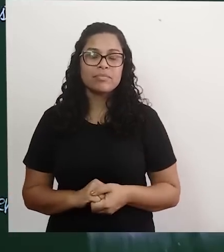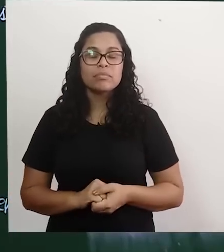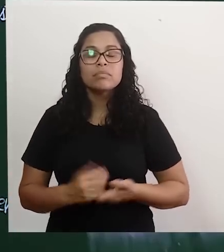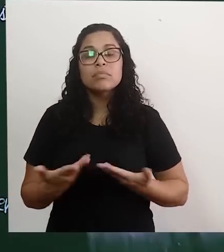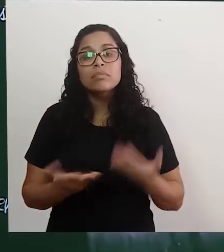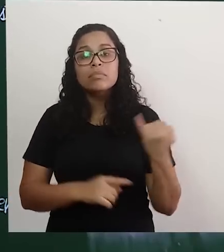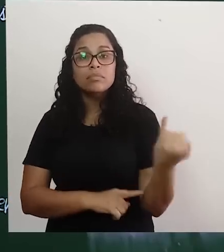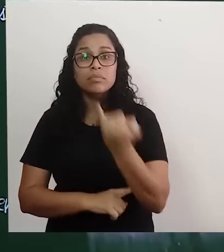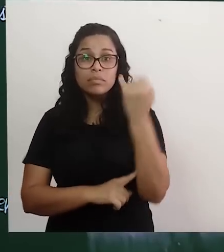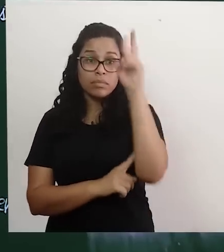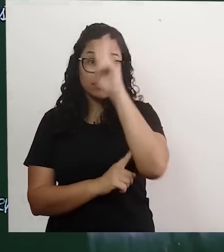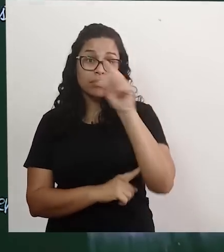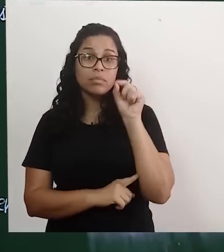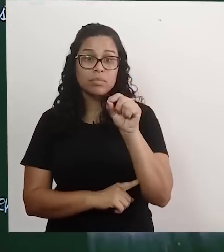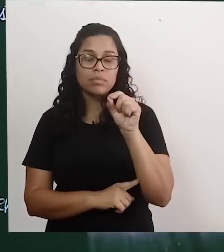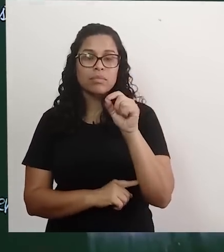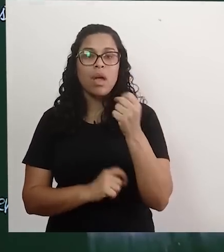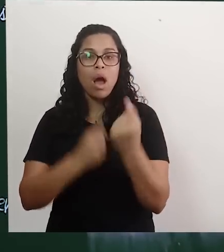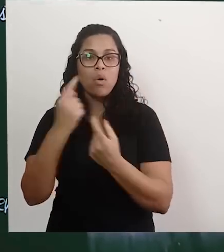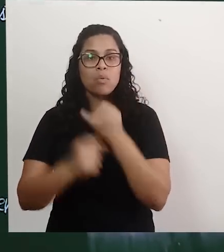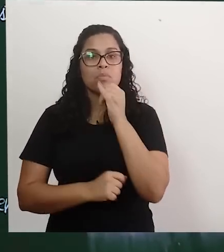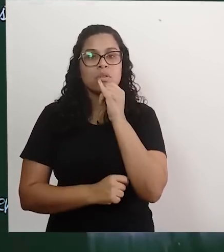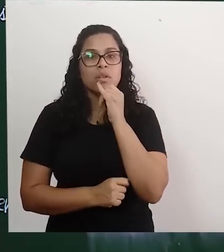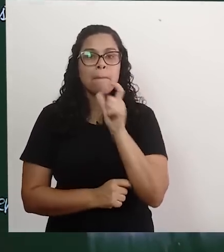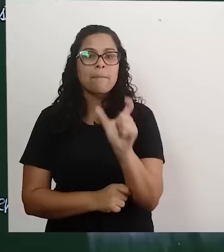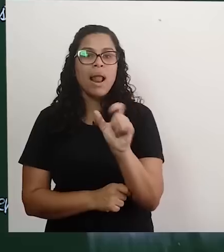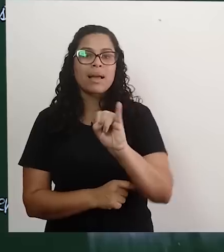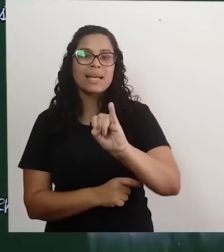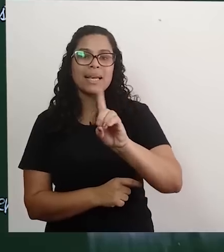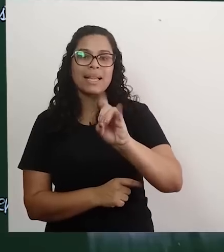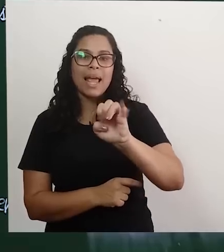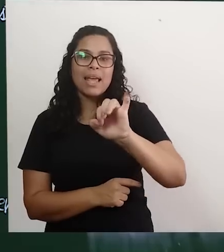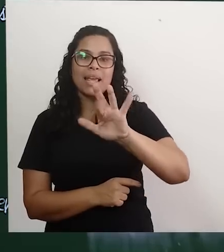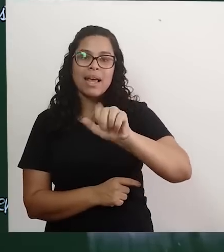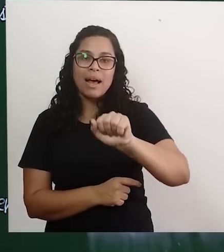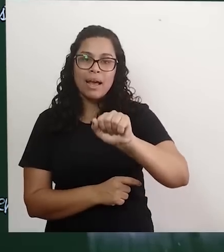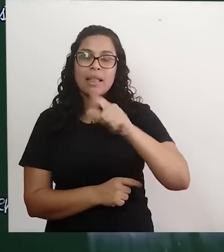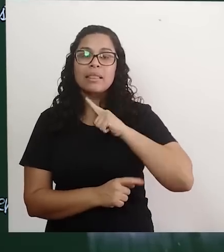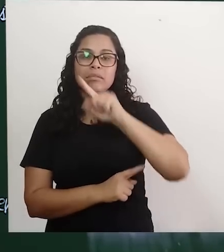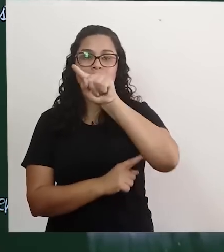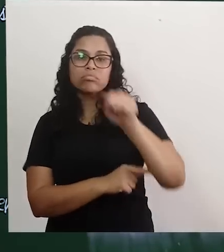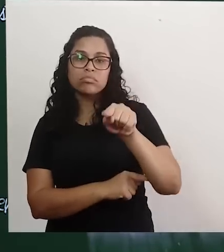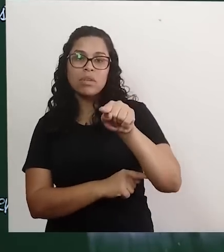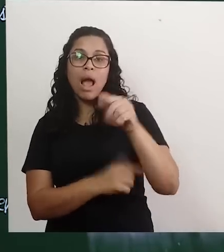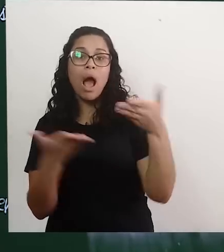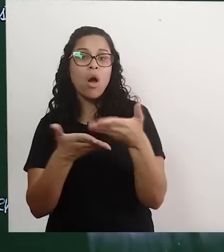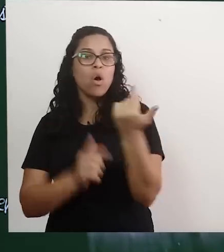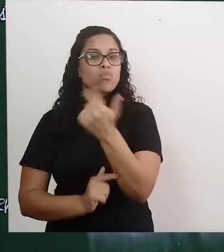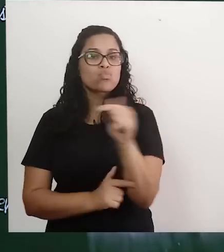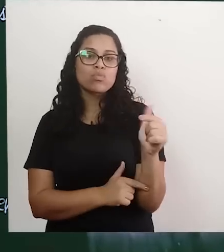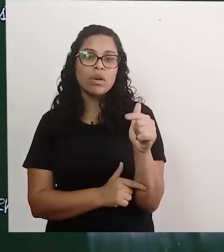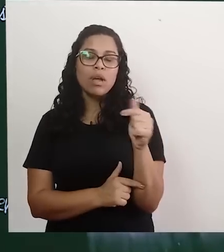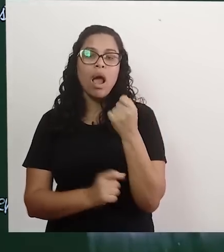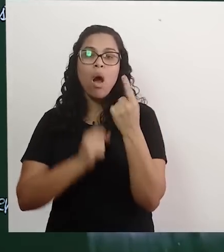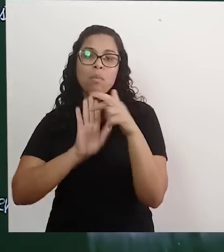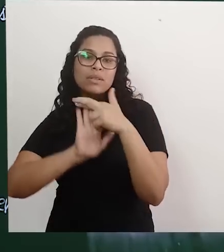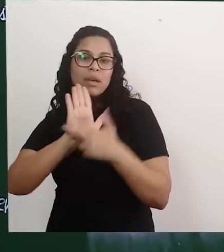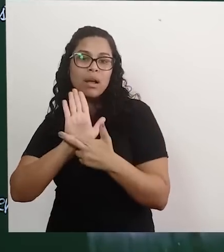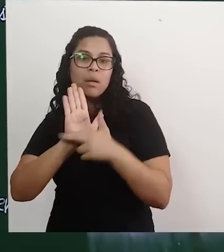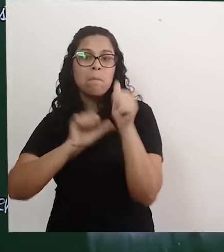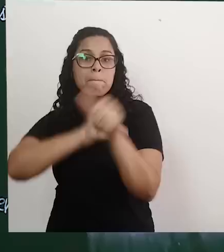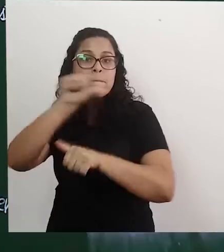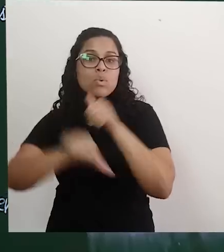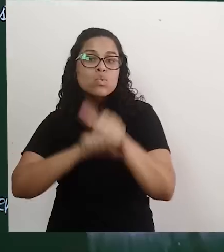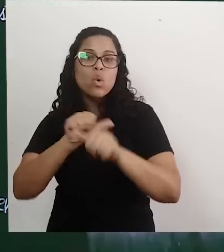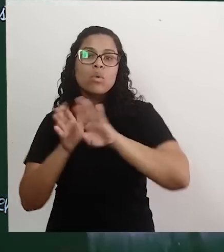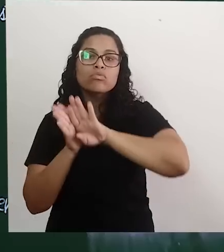É importante a gente lembrar também que alguns acentos caíram, como o acento da palavra ideia, que durante anos foi escrita com acento e agora não é mais escrita com acento